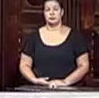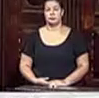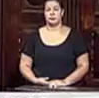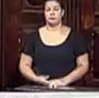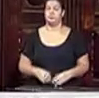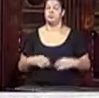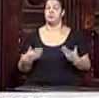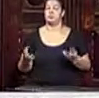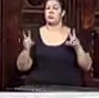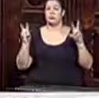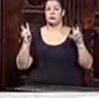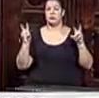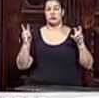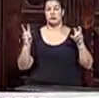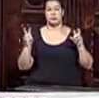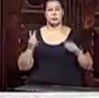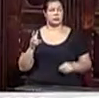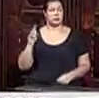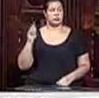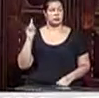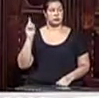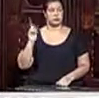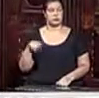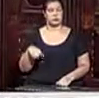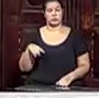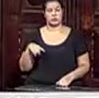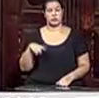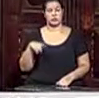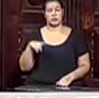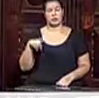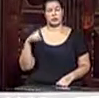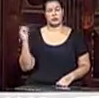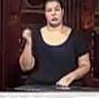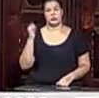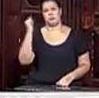esse tema é um tema relevante,